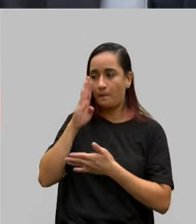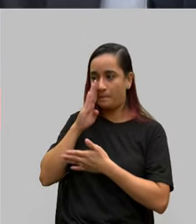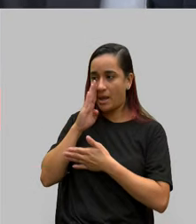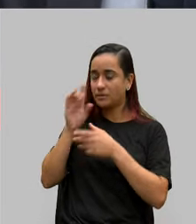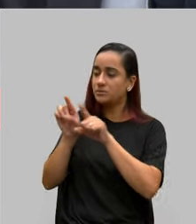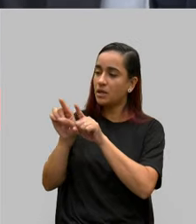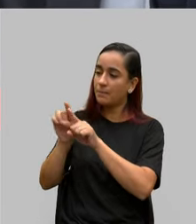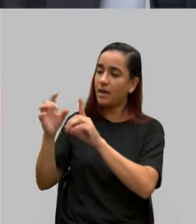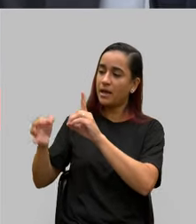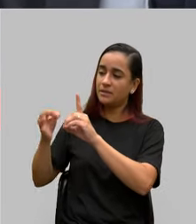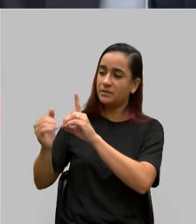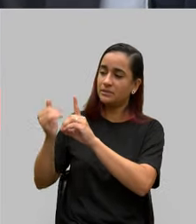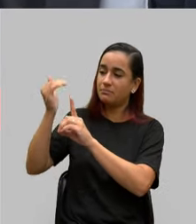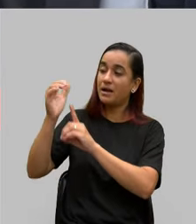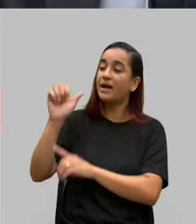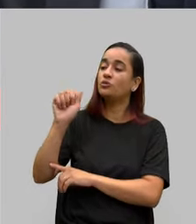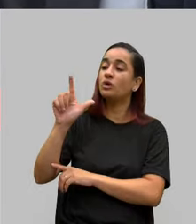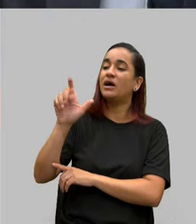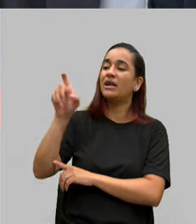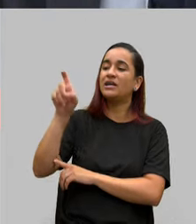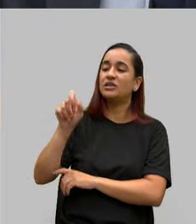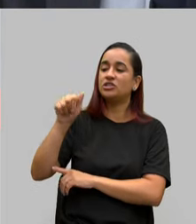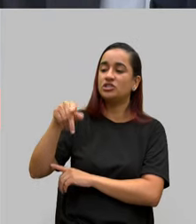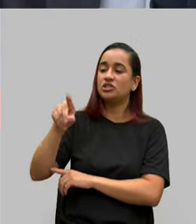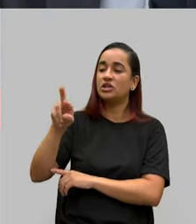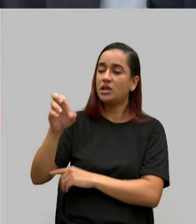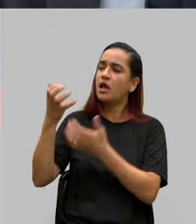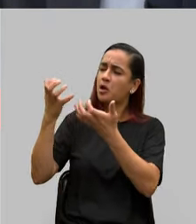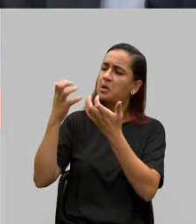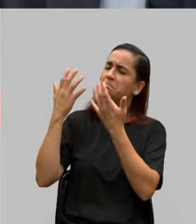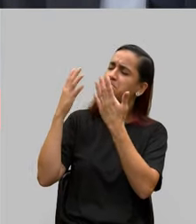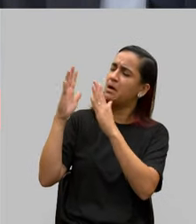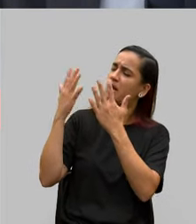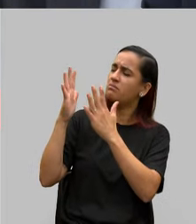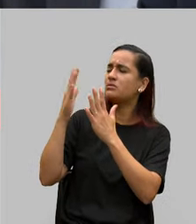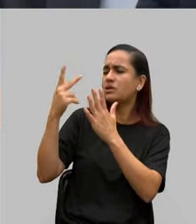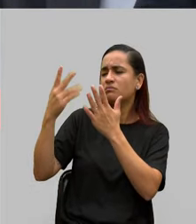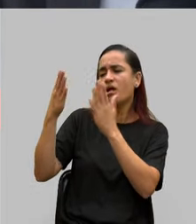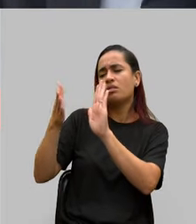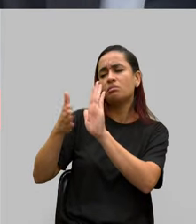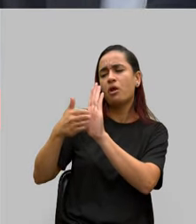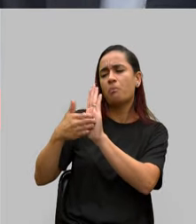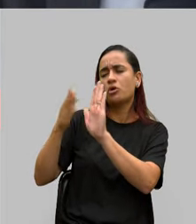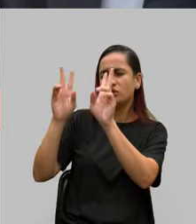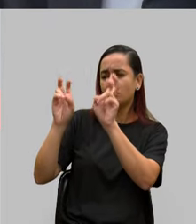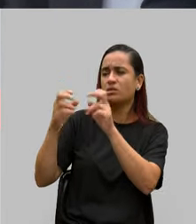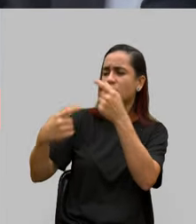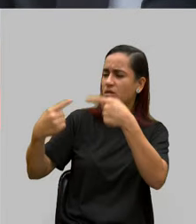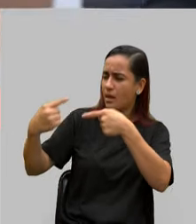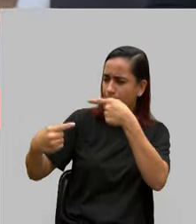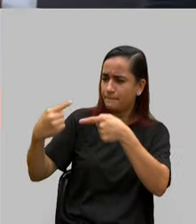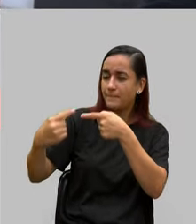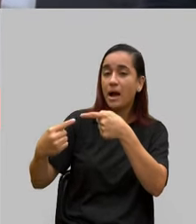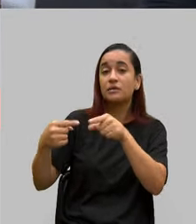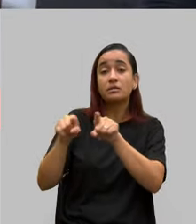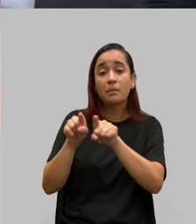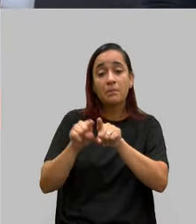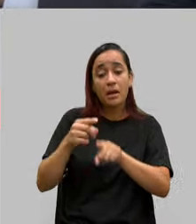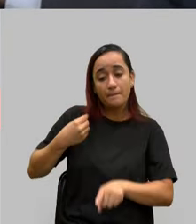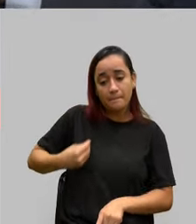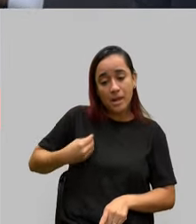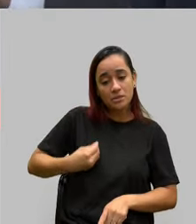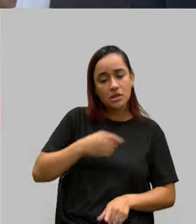louvar realmente a qualidade do debate que tá sendo proposto aqui com a presença Ampla da da academia